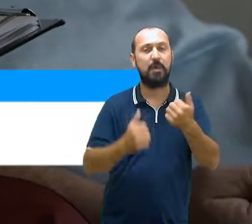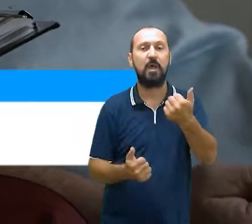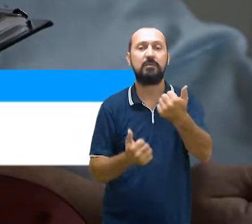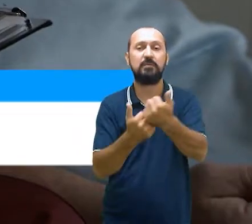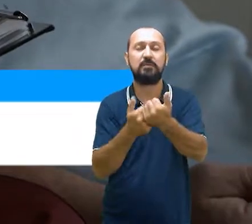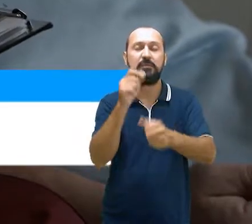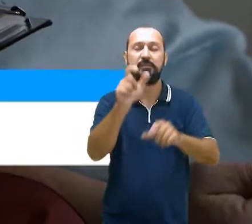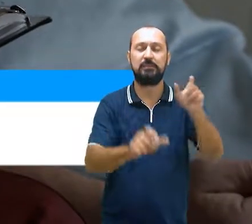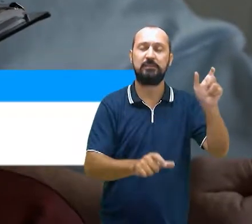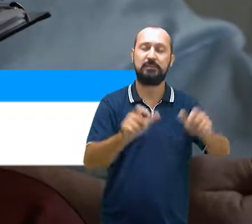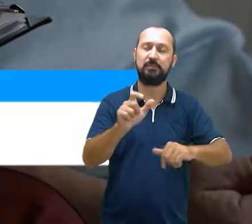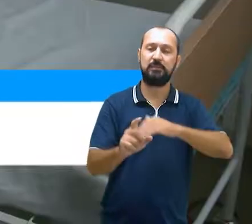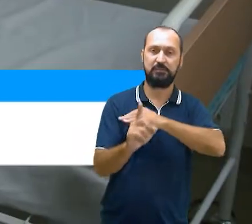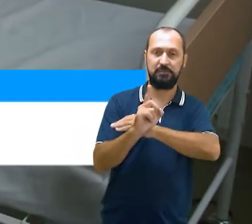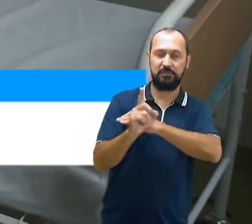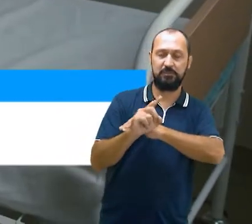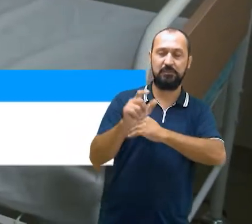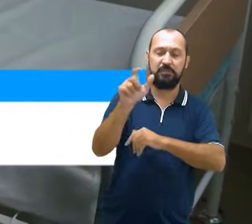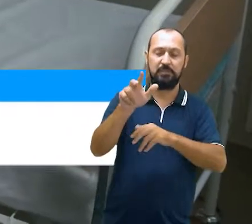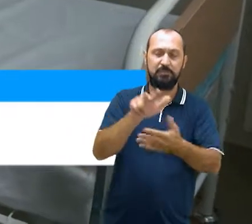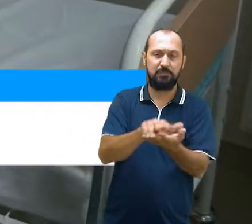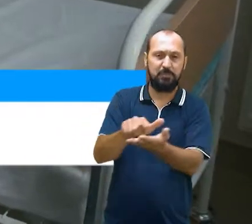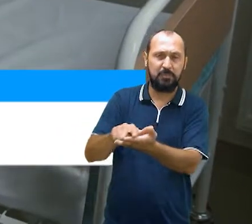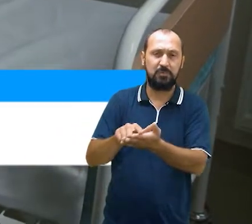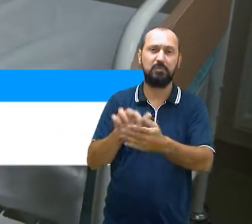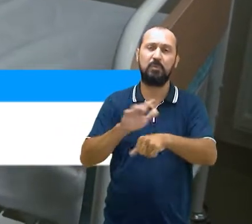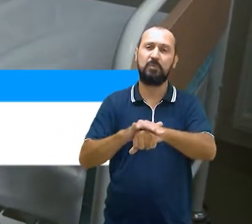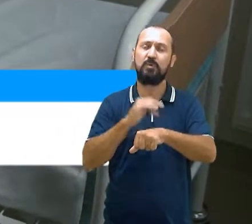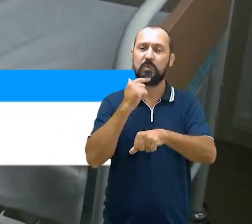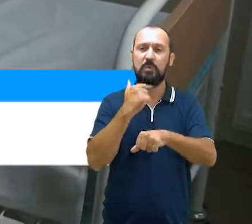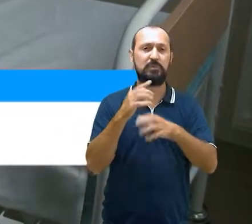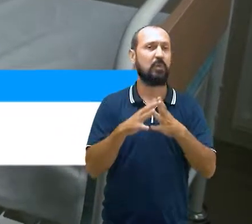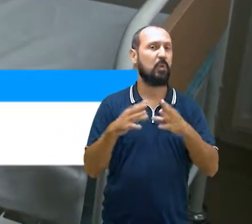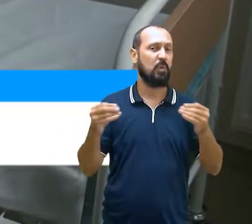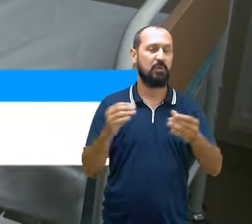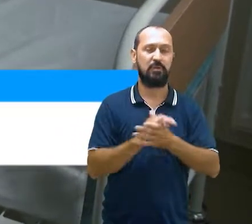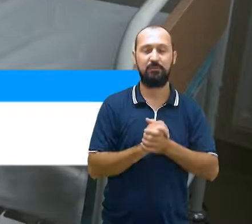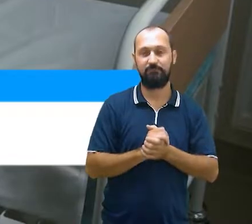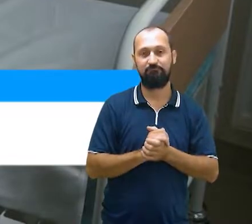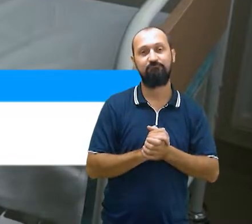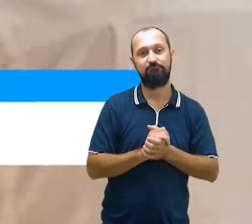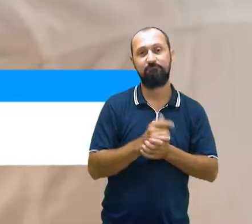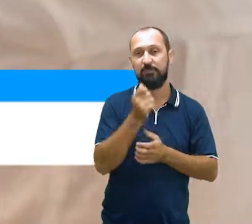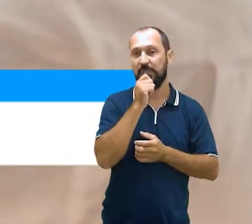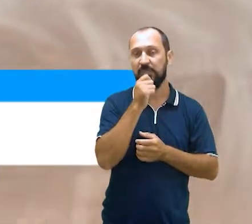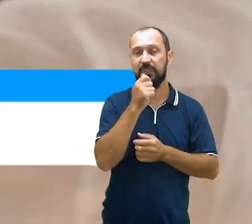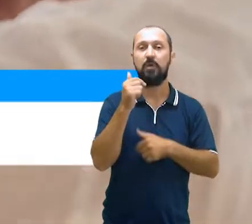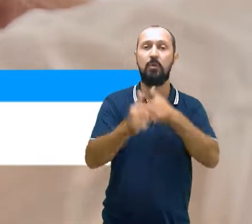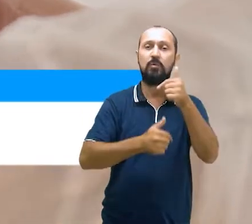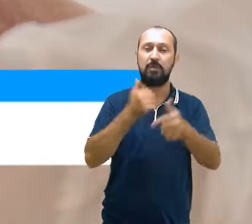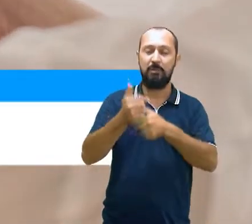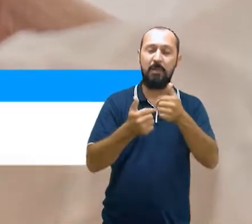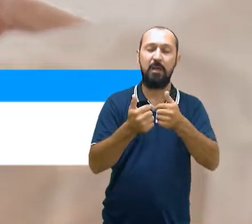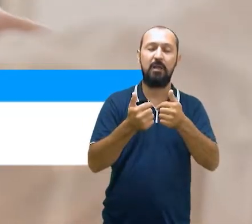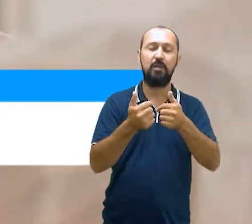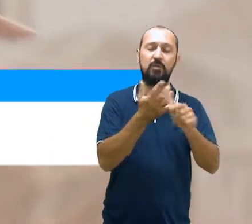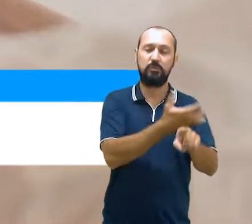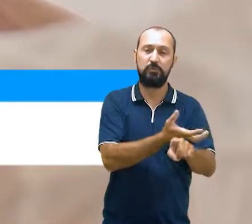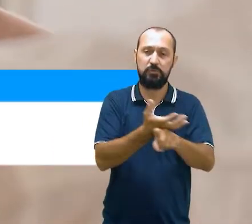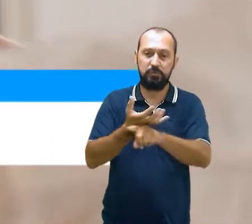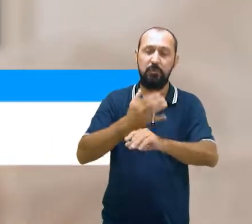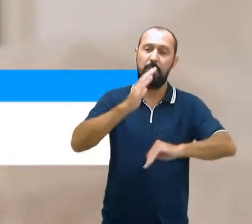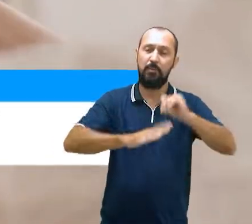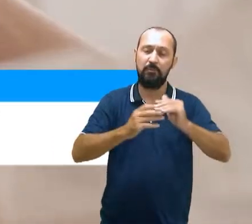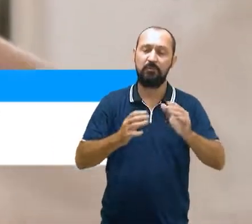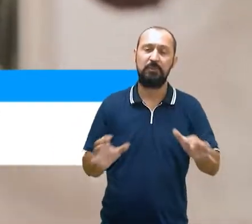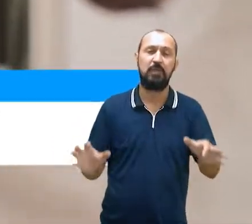respeito à assistência aos pacientes nas últimas fases de uma doença que não pode ser mais curada. Há ainda incentivo ao trabalho